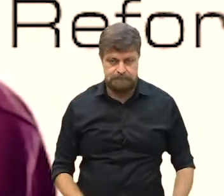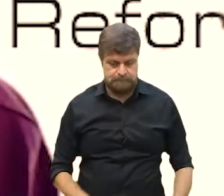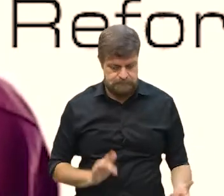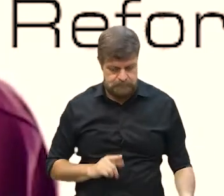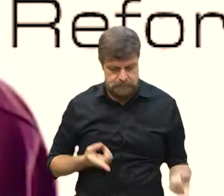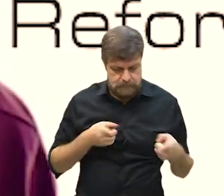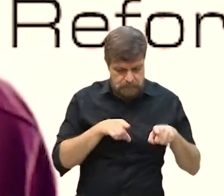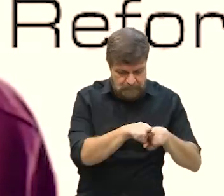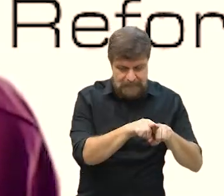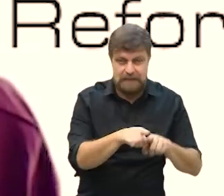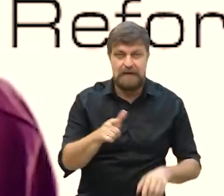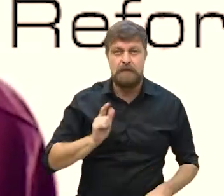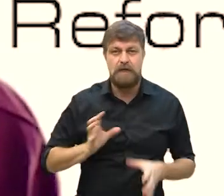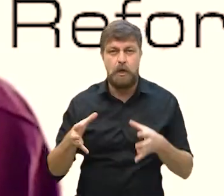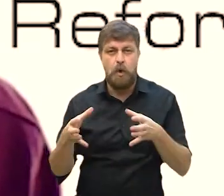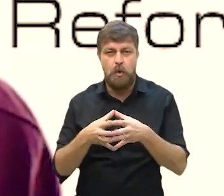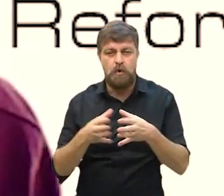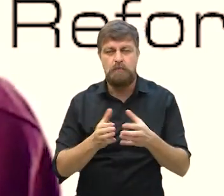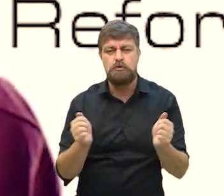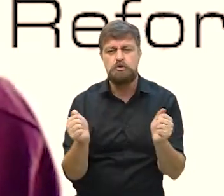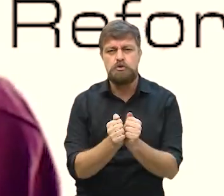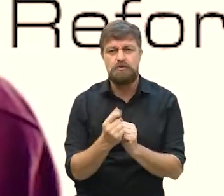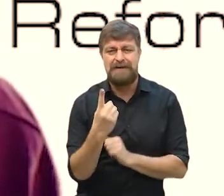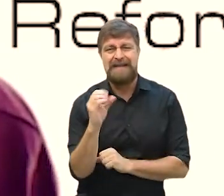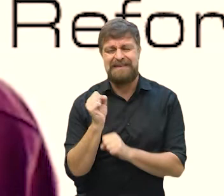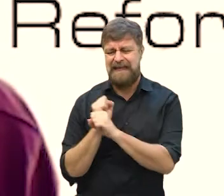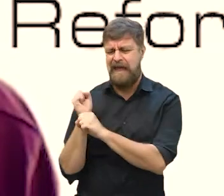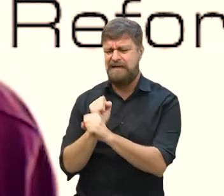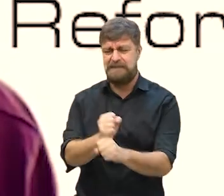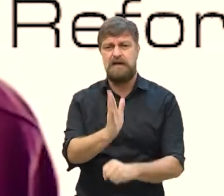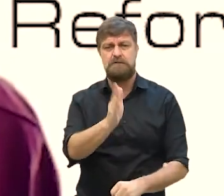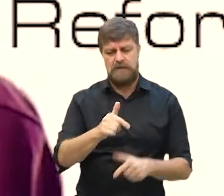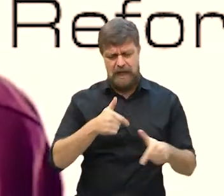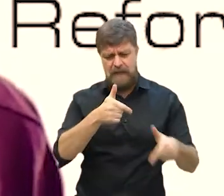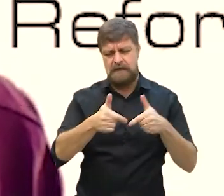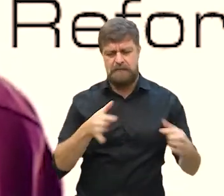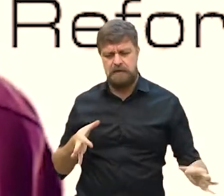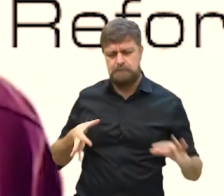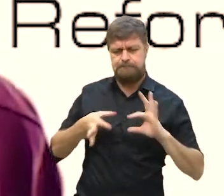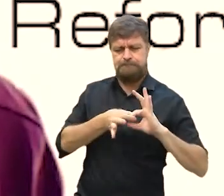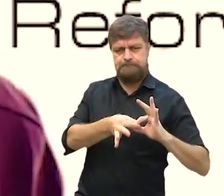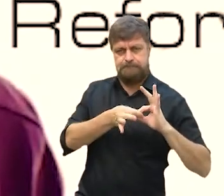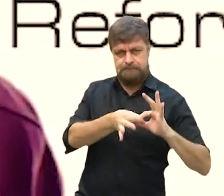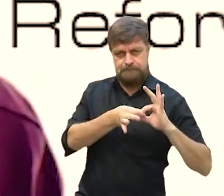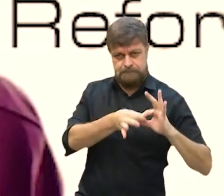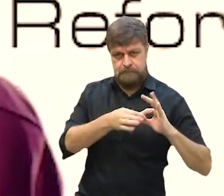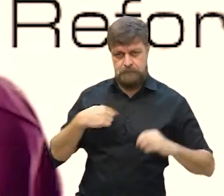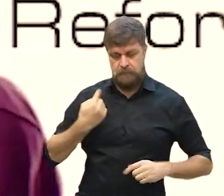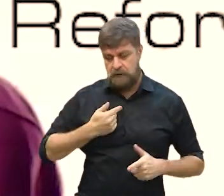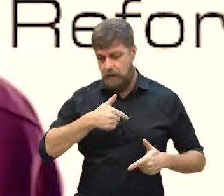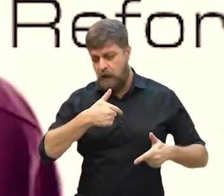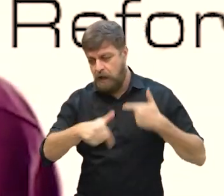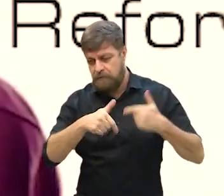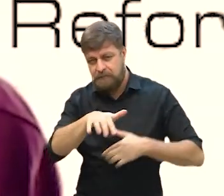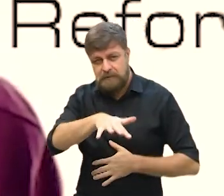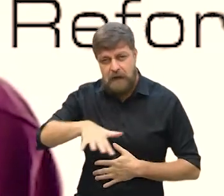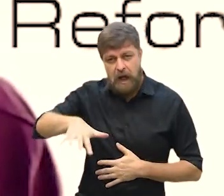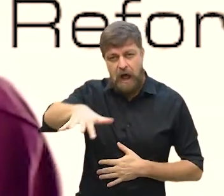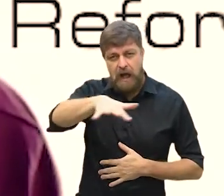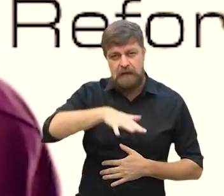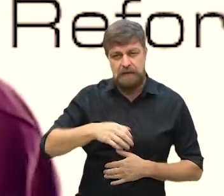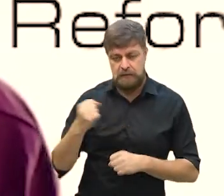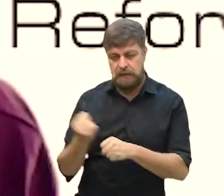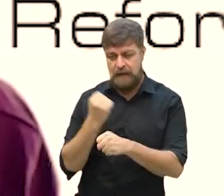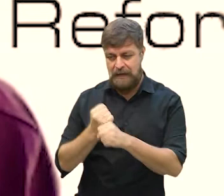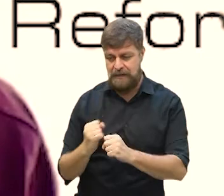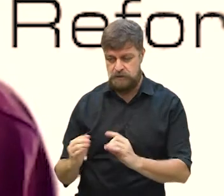né? Então, eu tenho equipes que estão comigo há mais de 10, 15 anos, né? Lembrando que nós atuamos no segmento